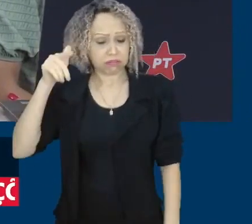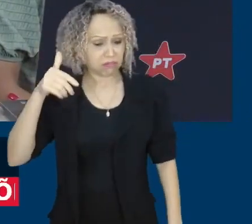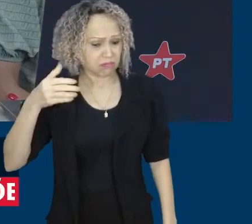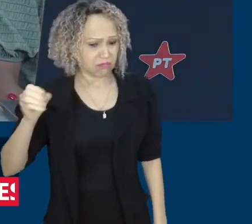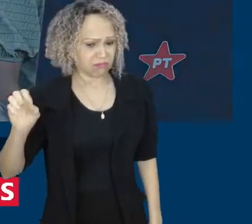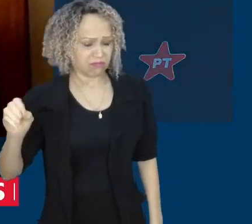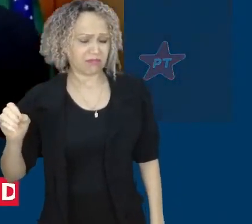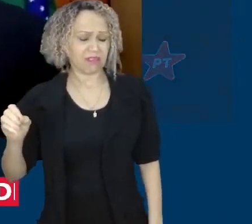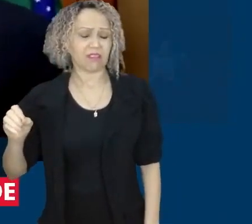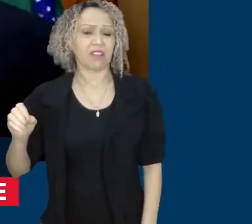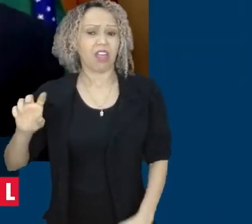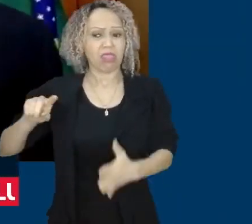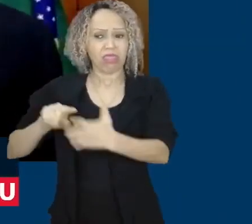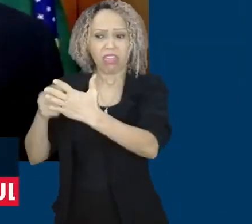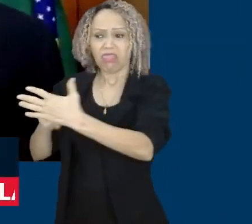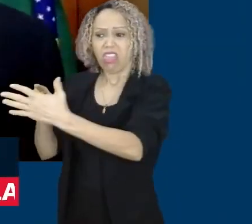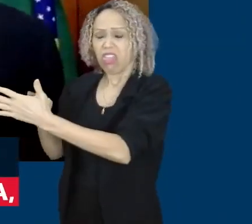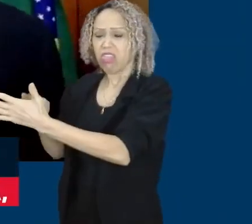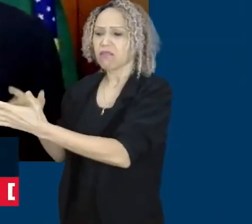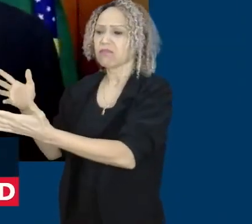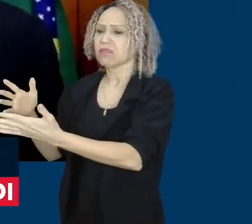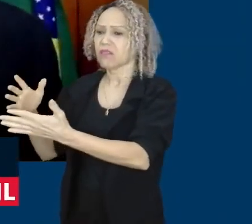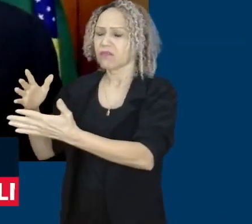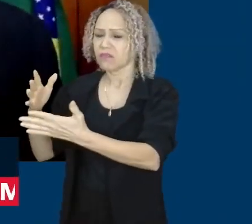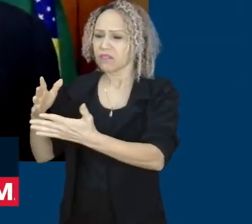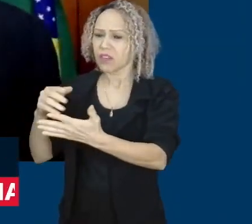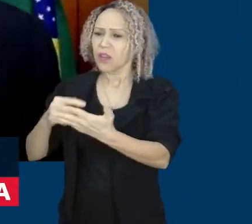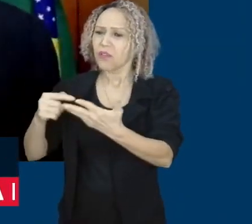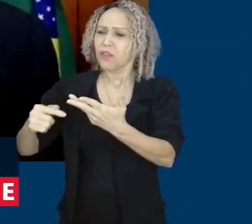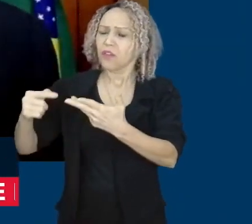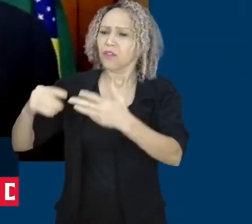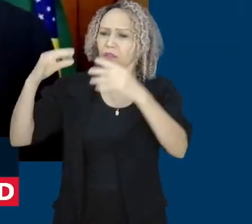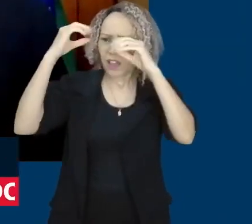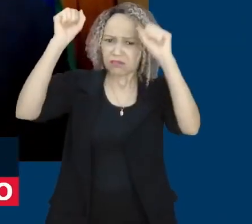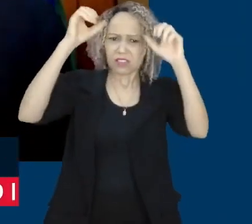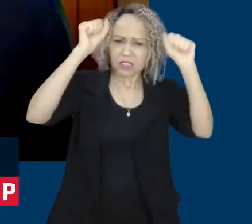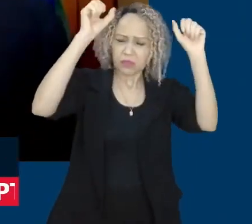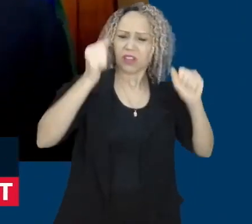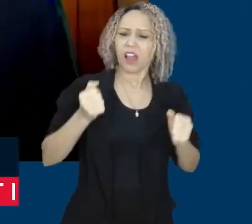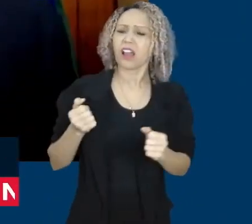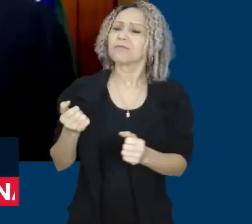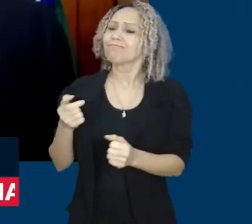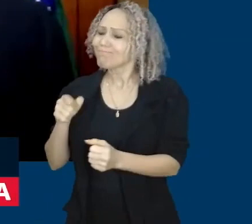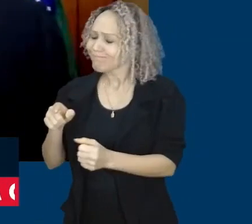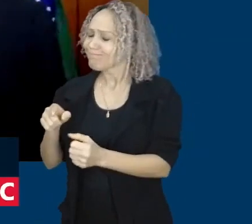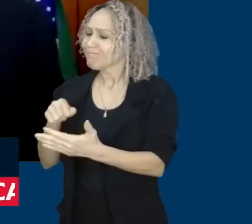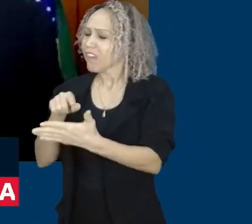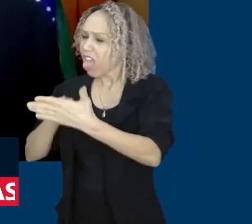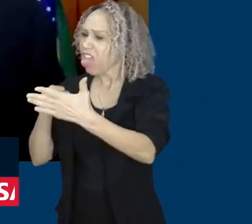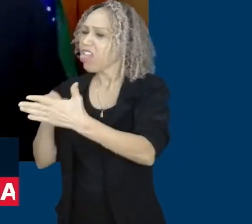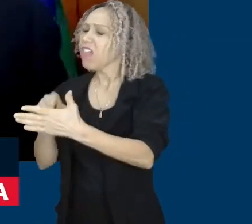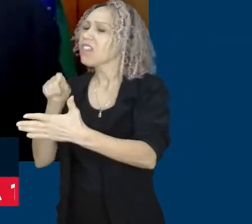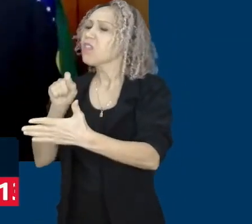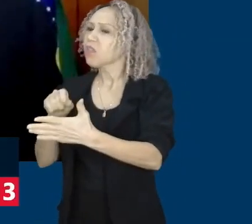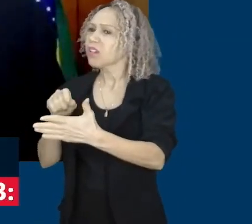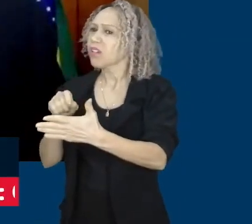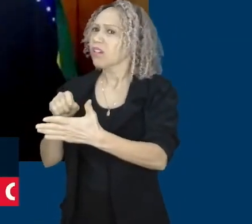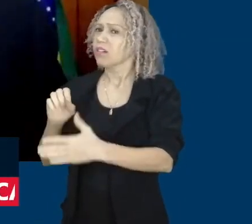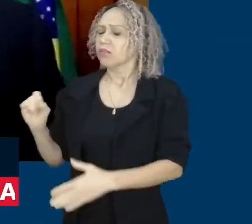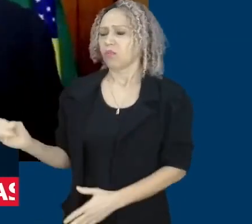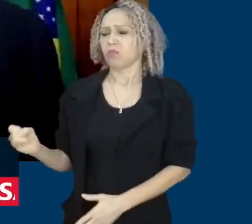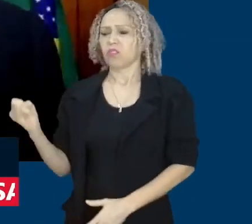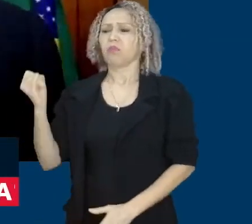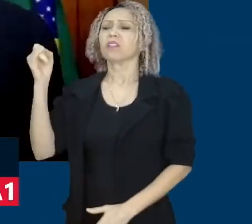nos diversos tribunais. Eu diria que essas denúncias foram extremamente